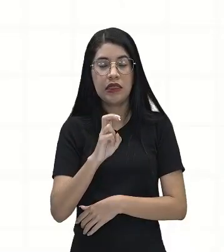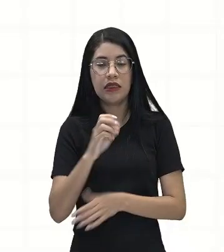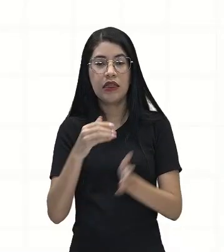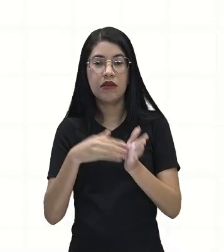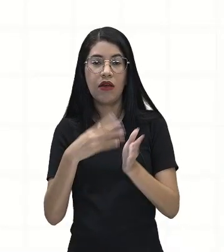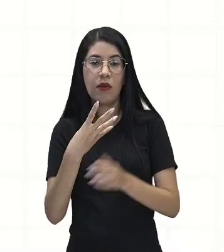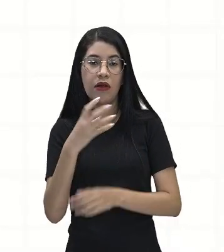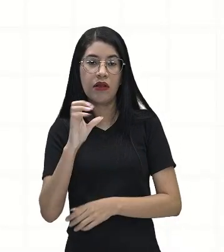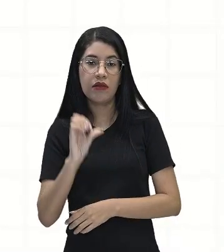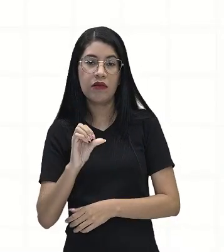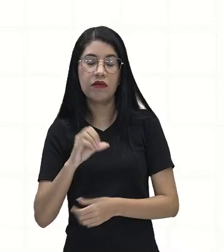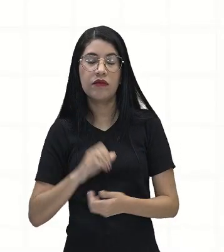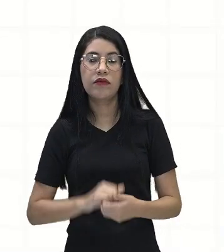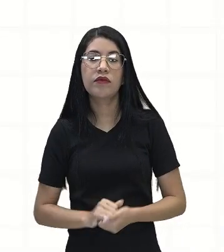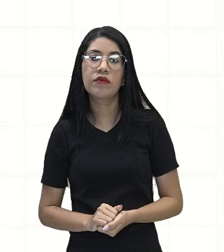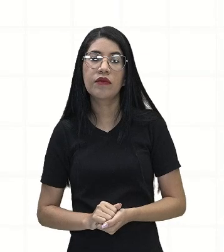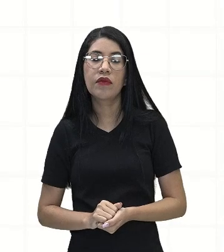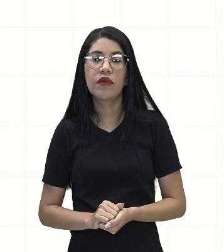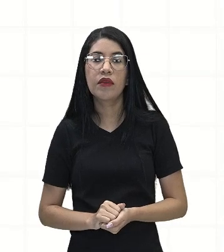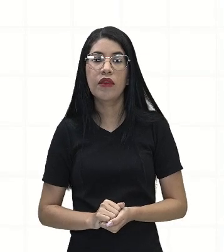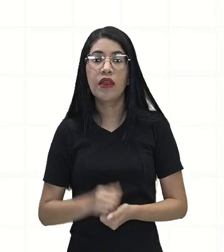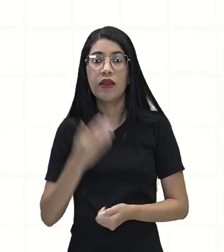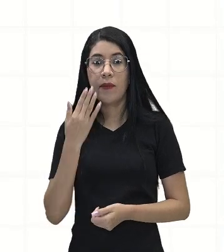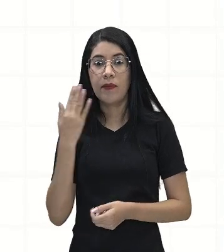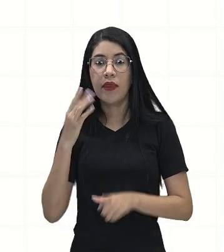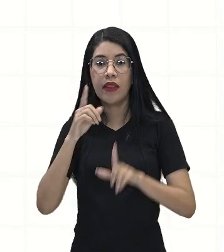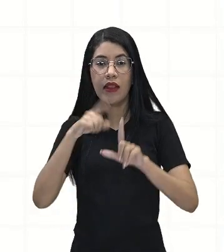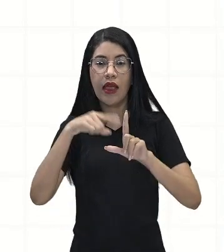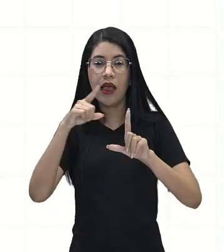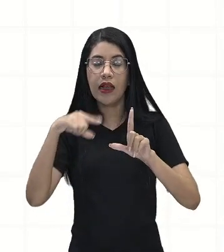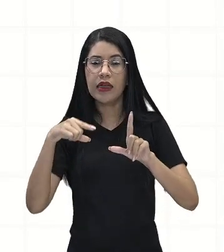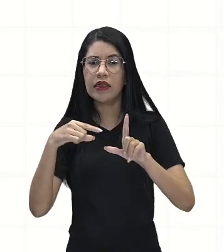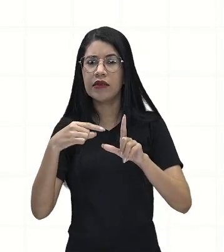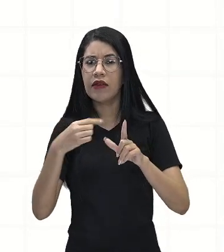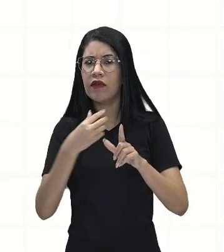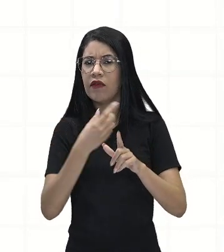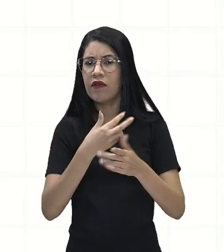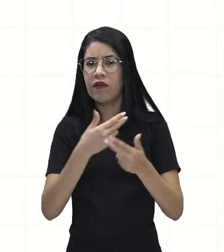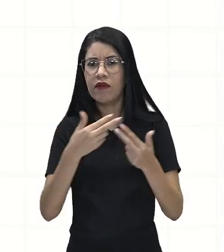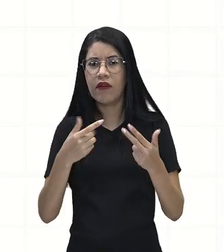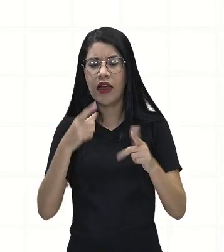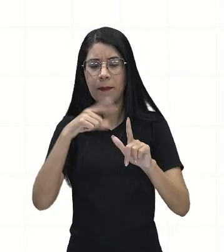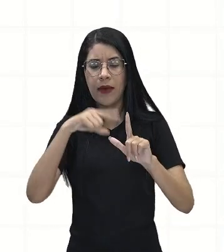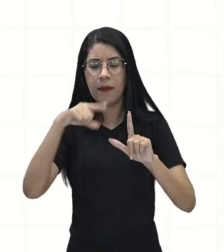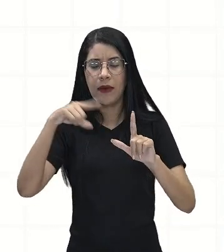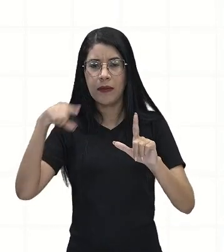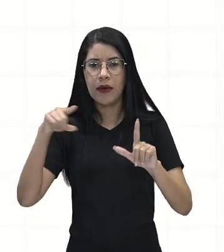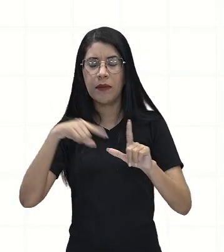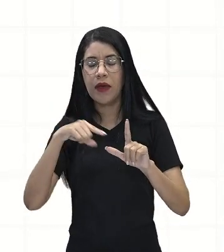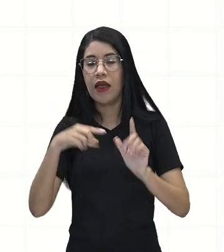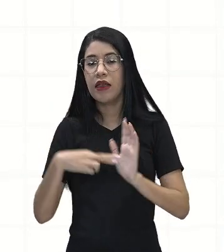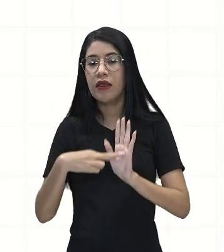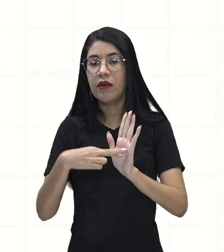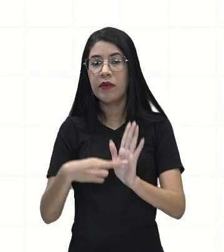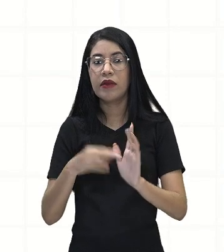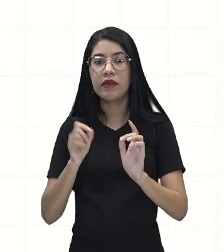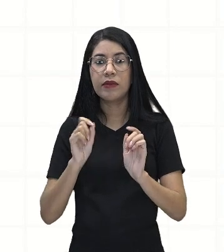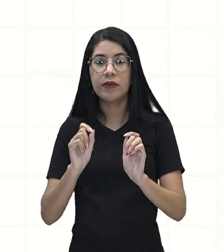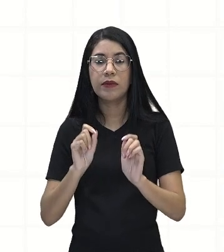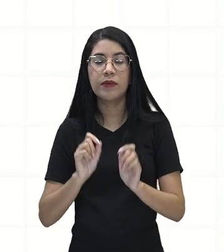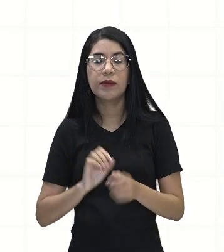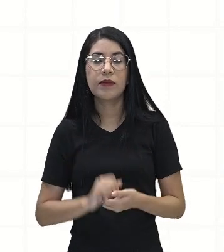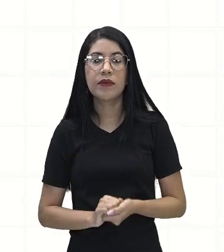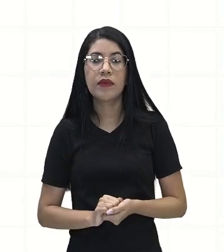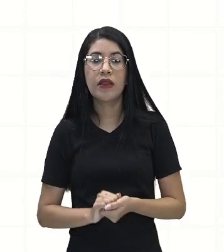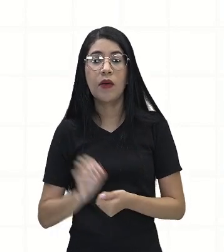vendo, elas estão aí. Esse gráfico tem várias linhas e cada linha está representando